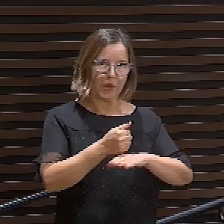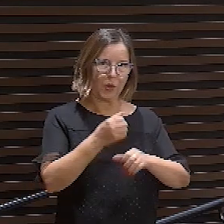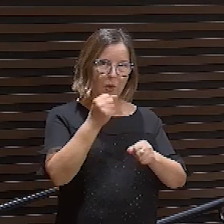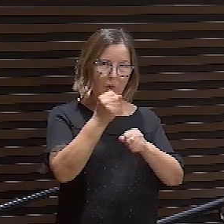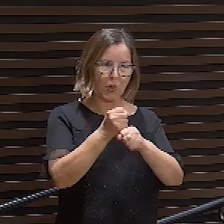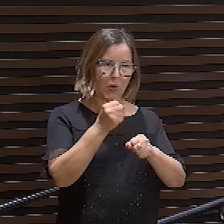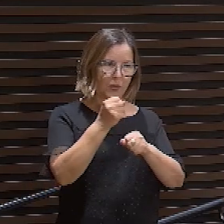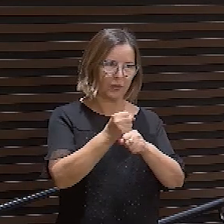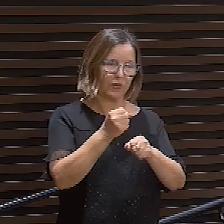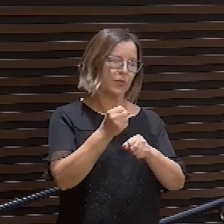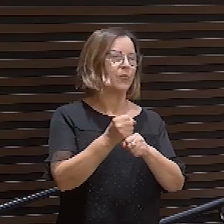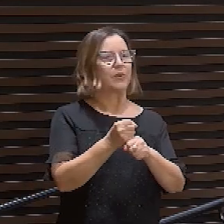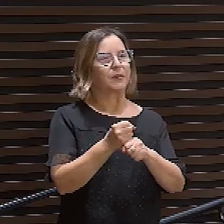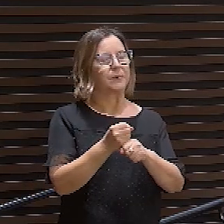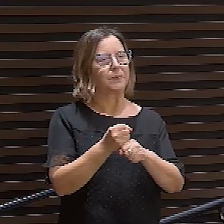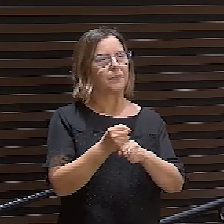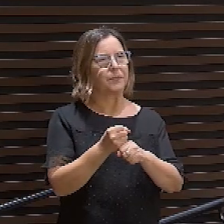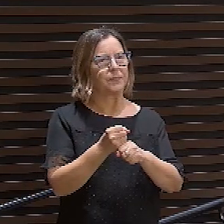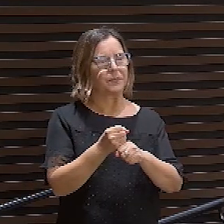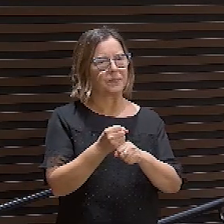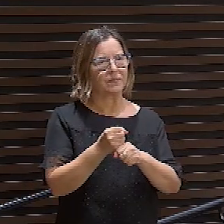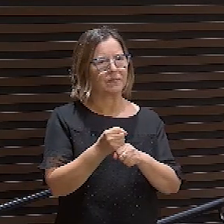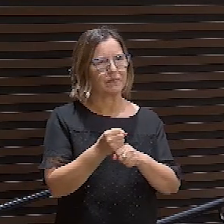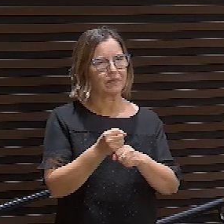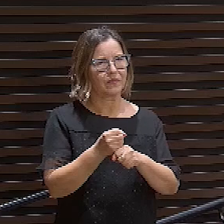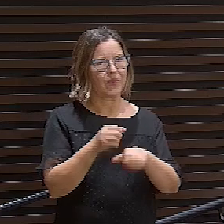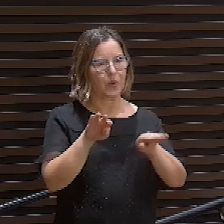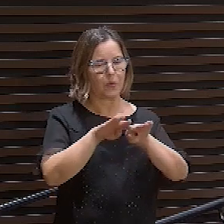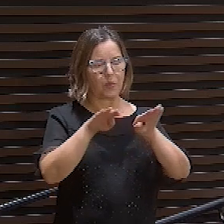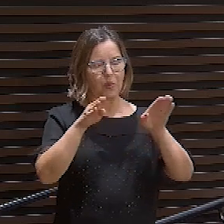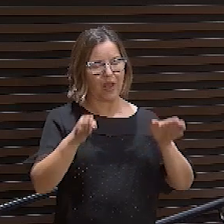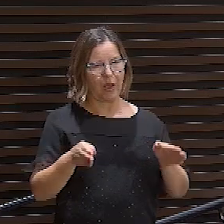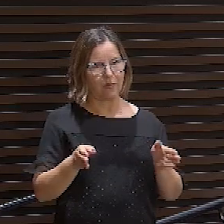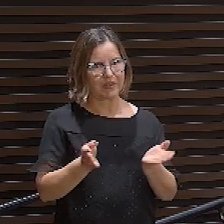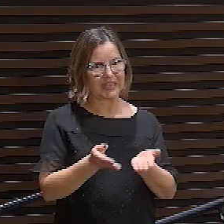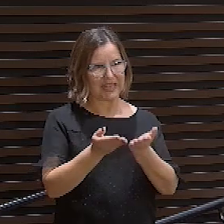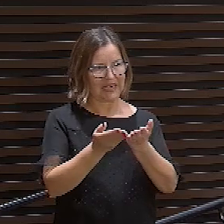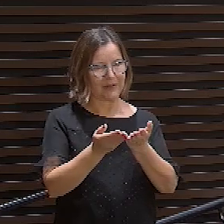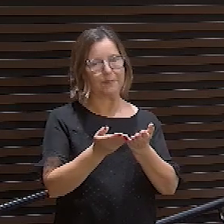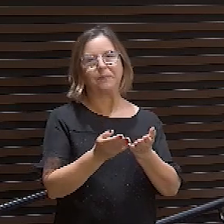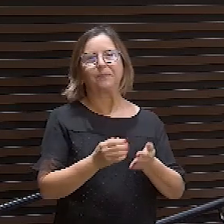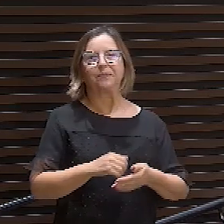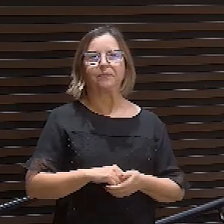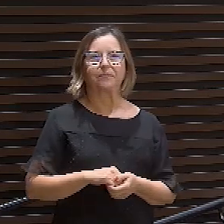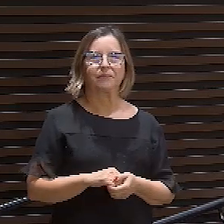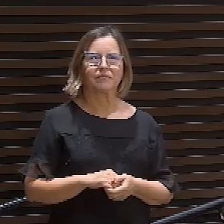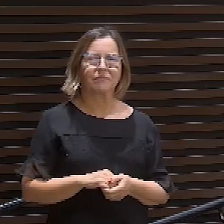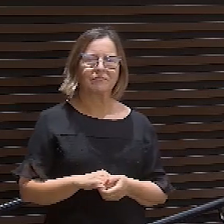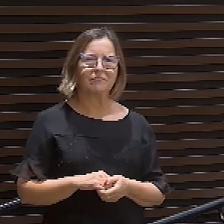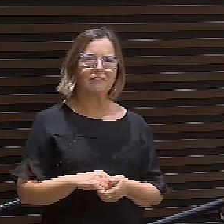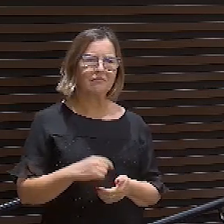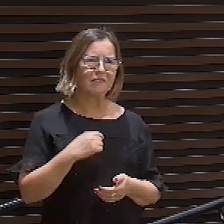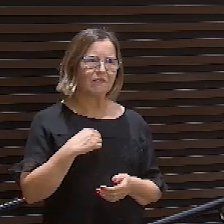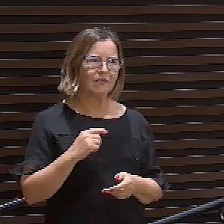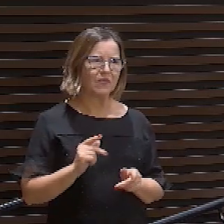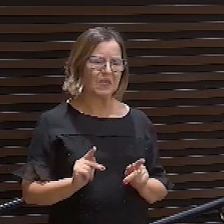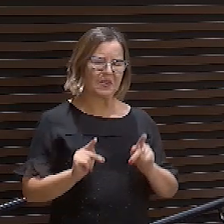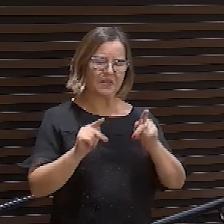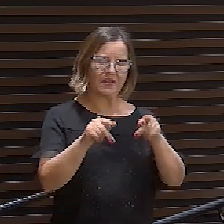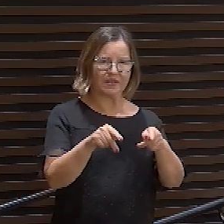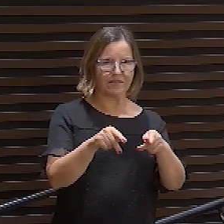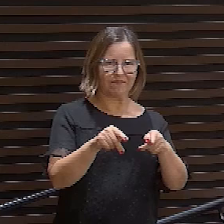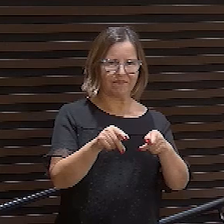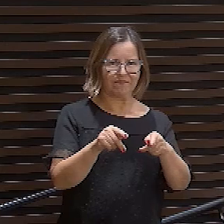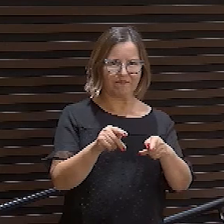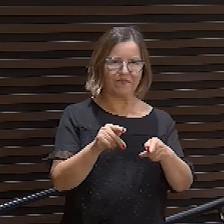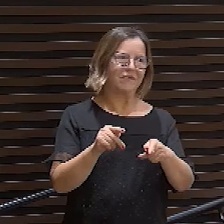A raiz da palavra hebraica, que é atravessar. Eu atravessei para